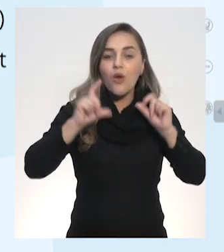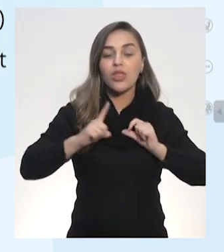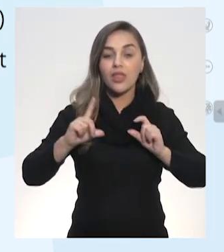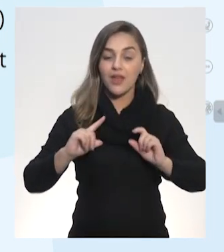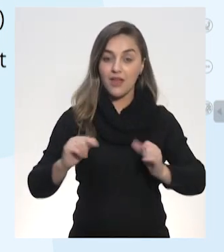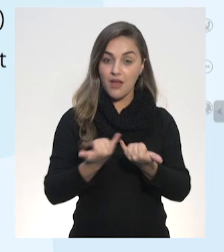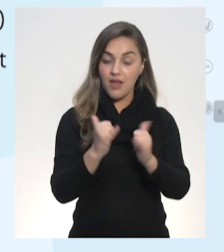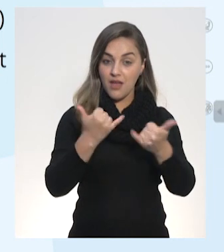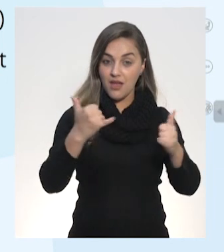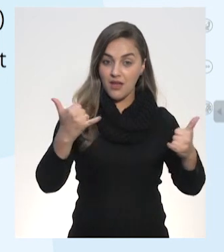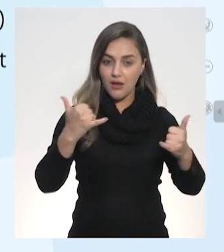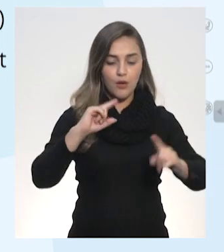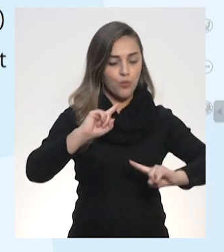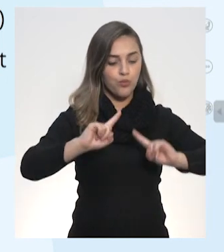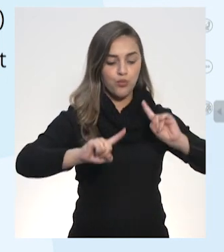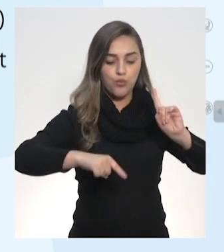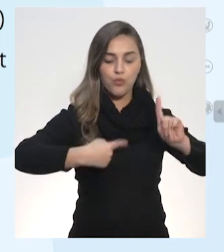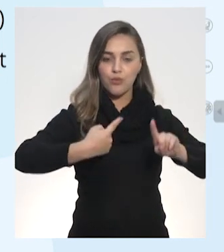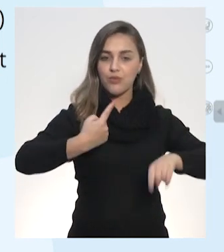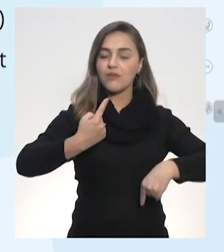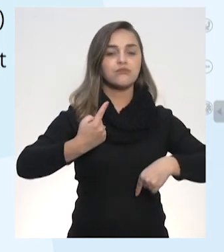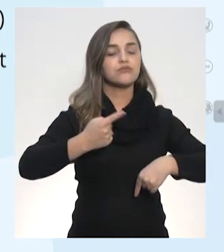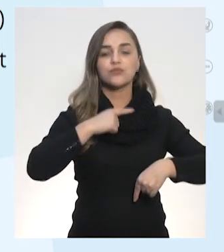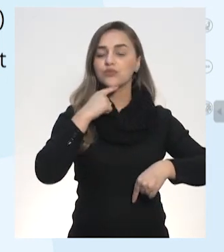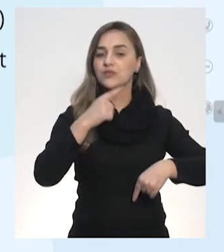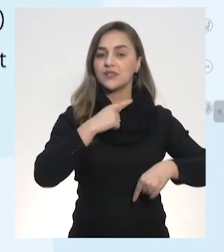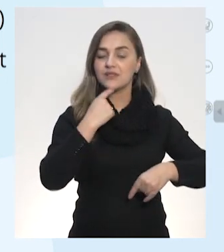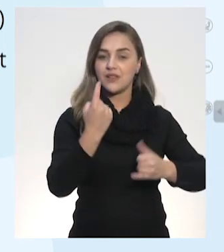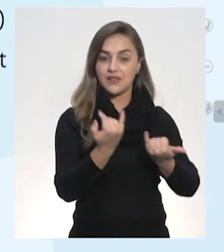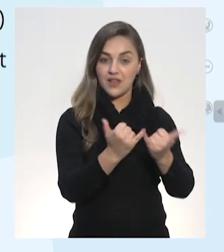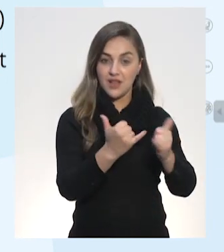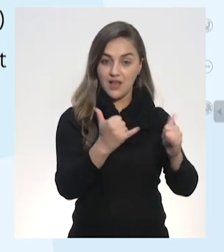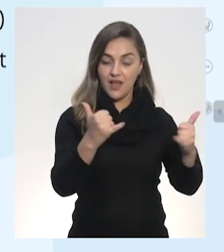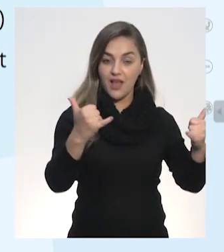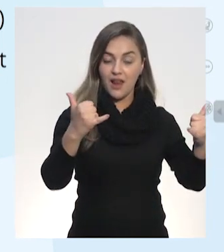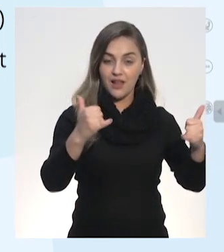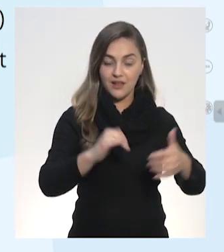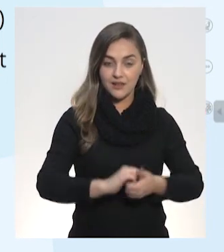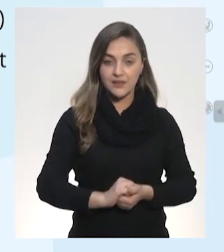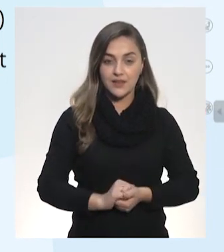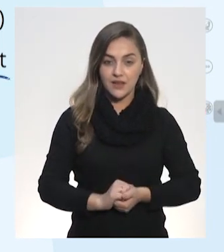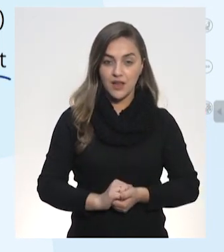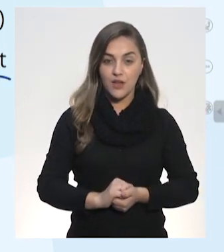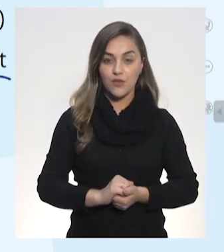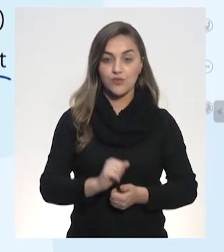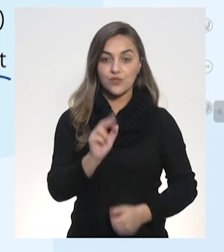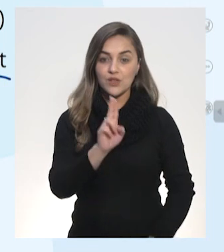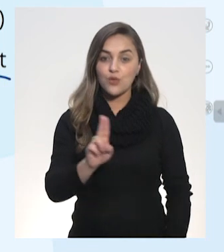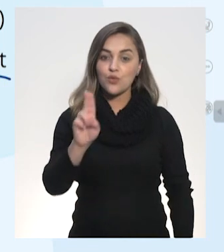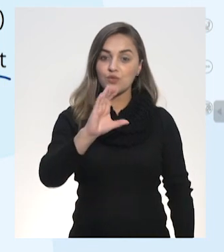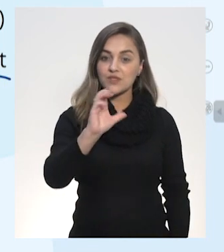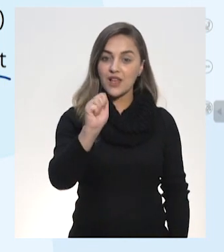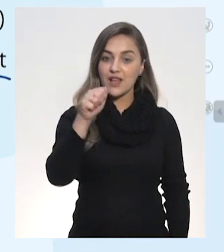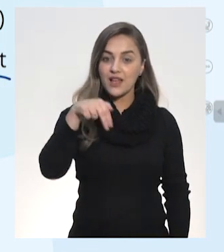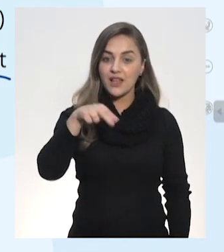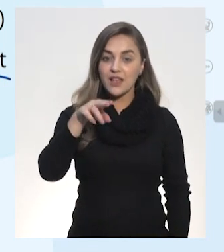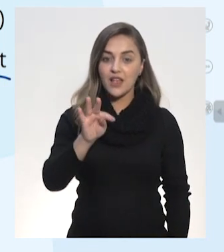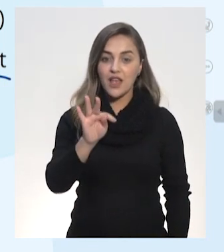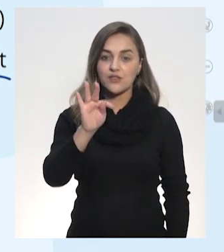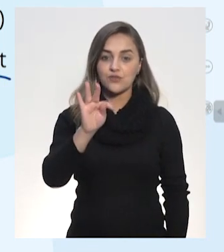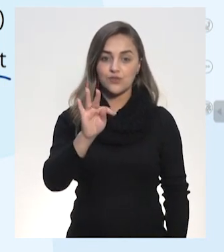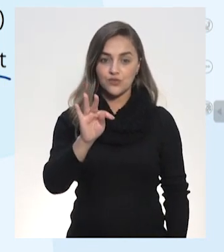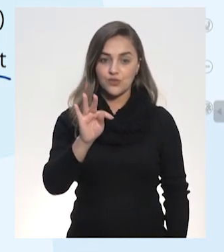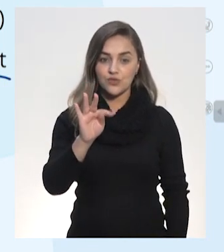ser convertida em energia elétrica. Olha de novo aqui, ó, você tem o can't be